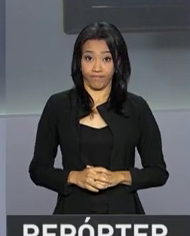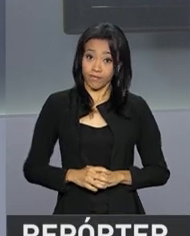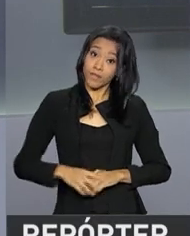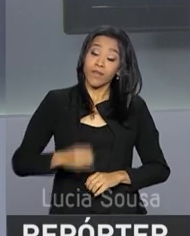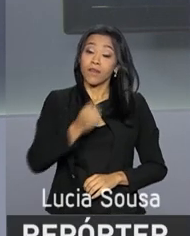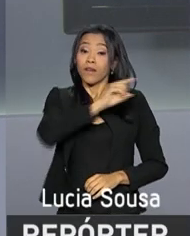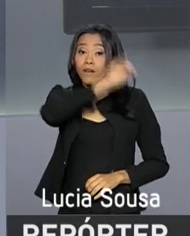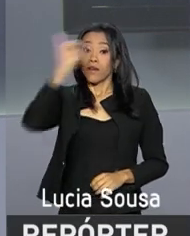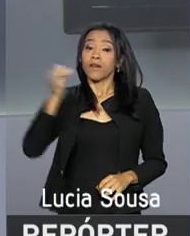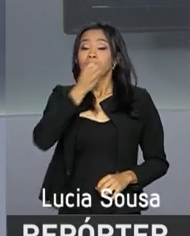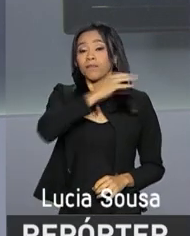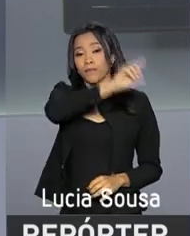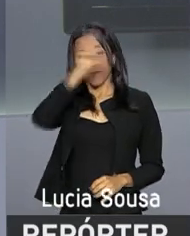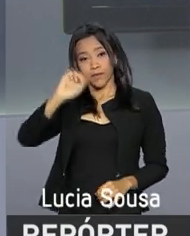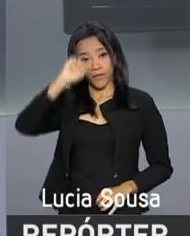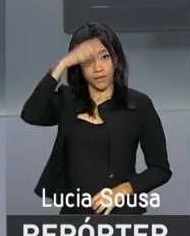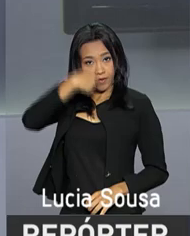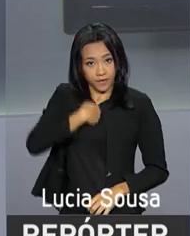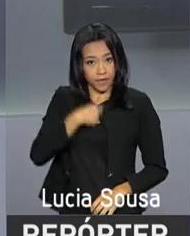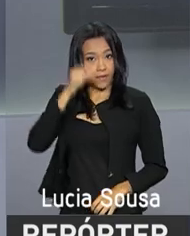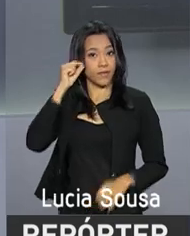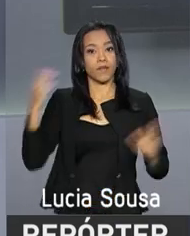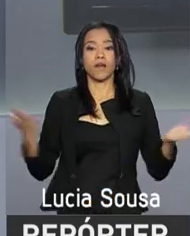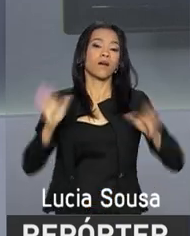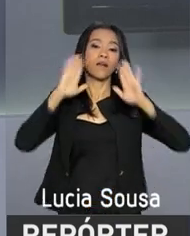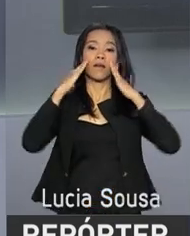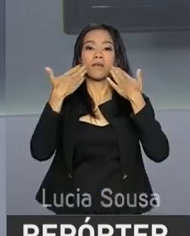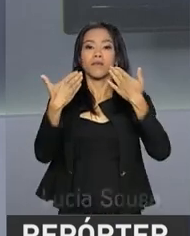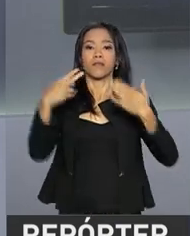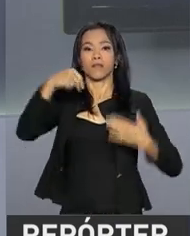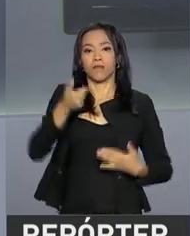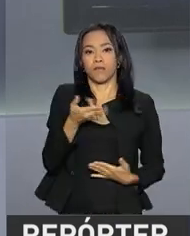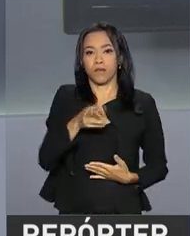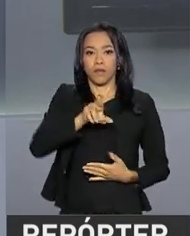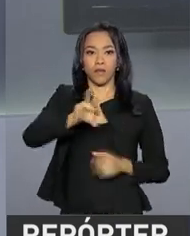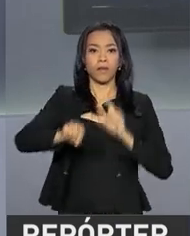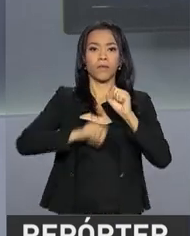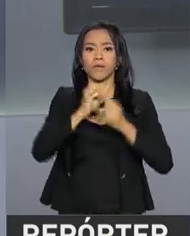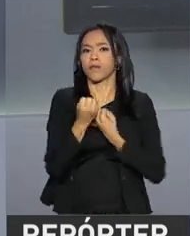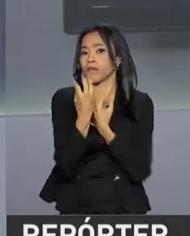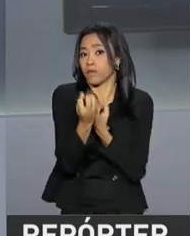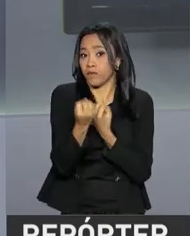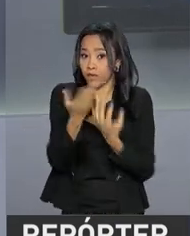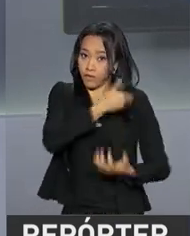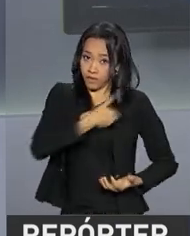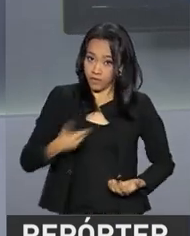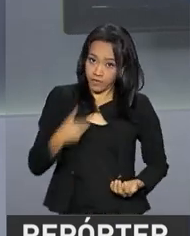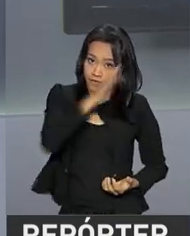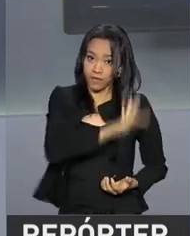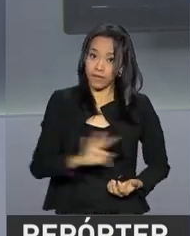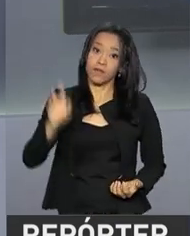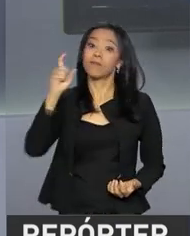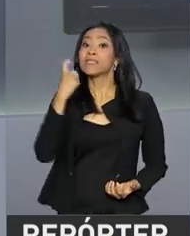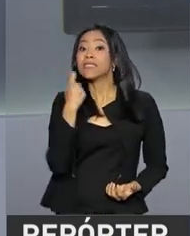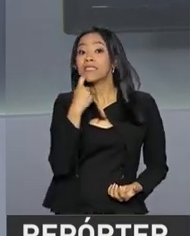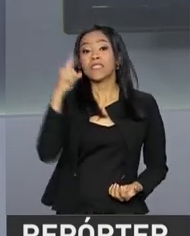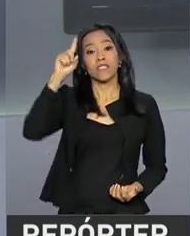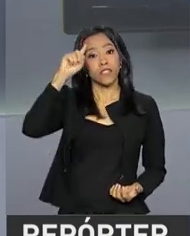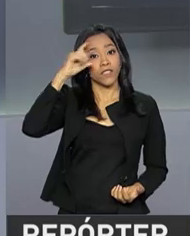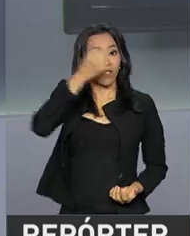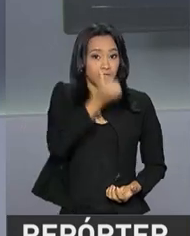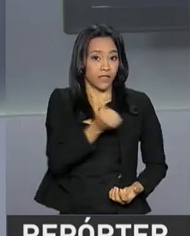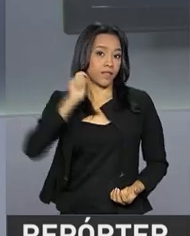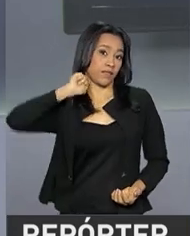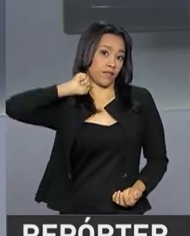Olá, bom dia. Eu sou Thaisa Dias e estamos no ar com o repórter NBR e as notícias do governo federal desta sexta-feira, 6 de